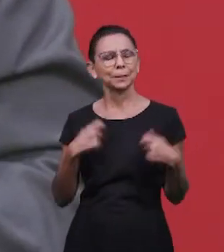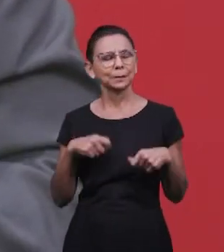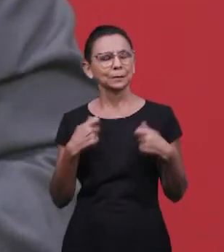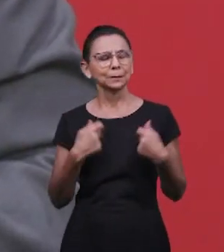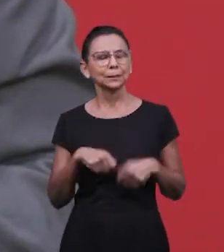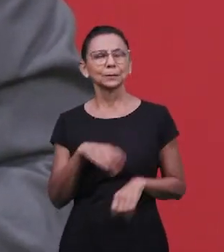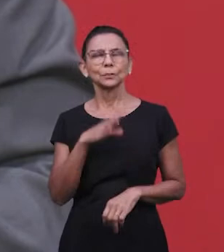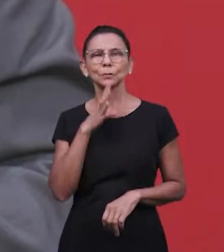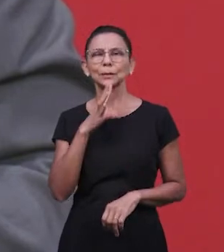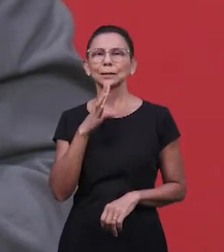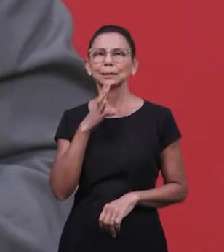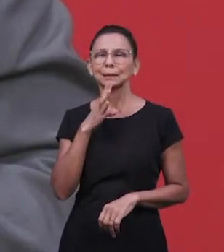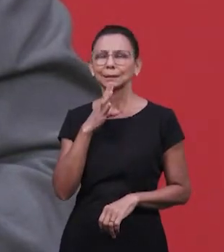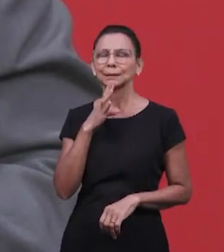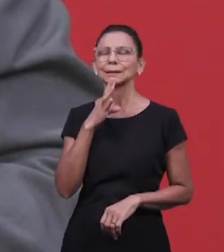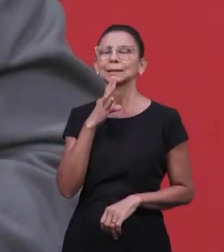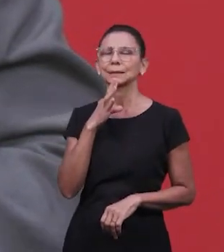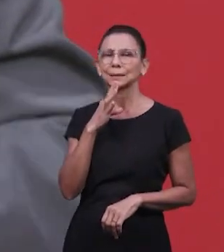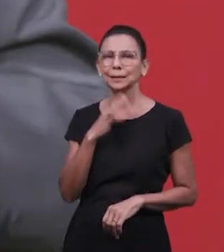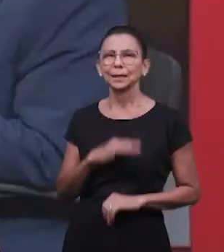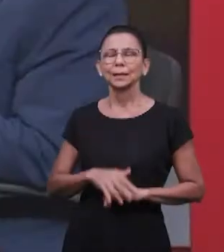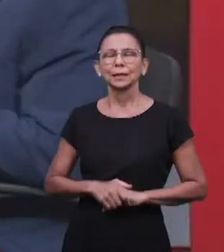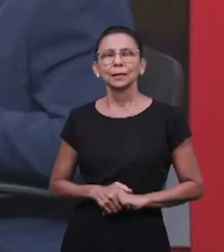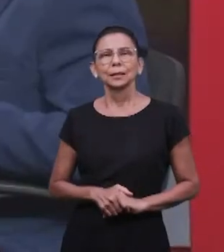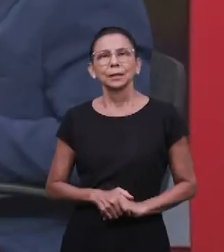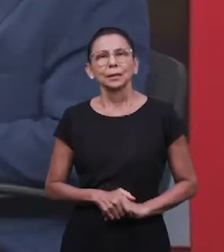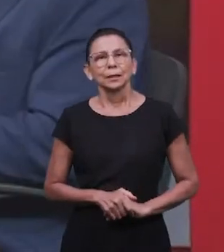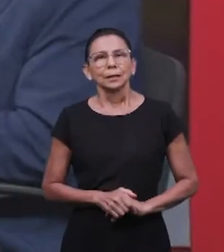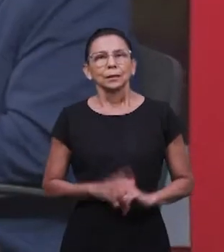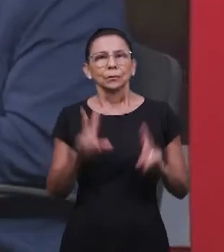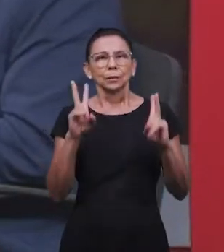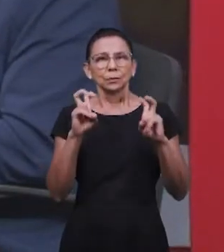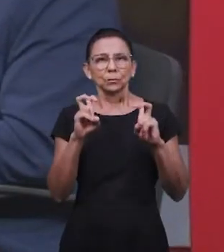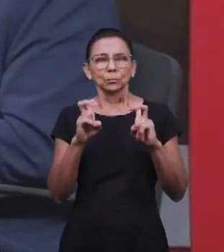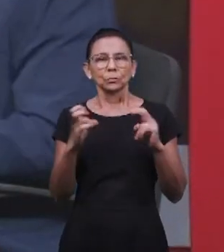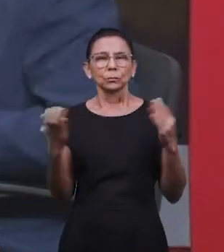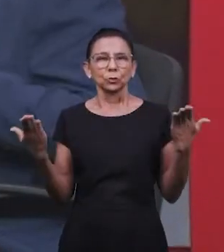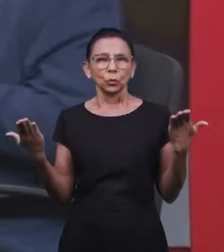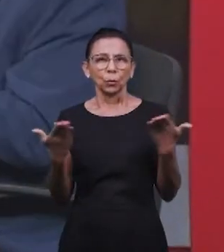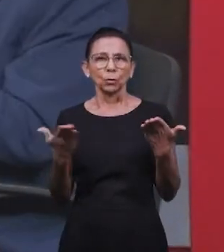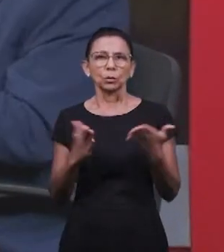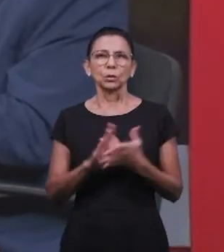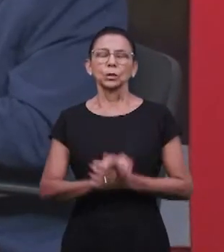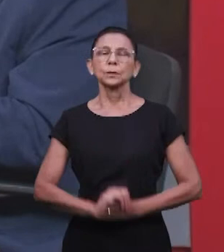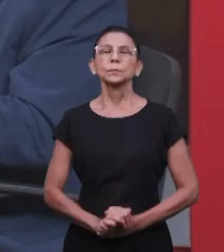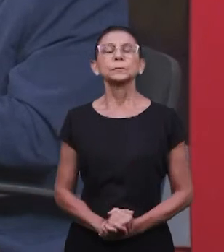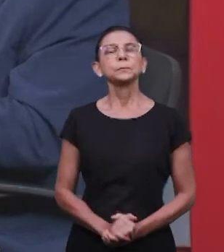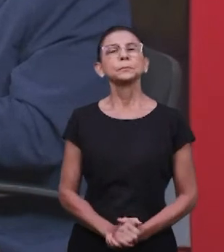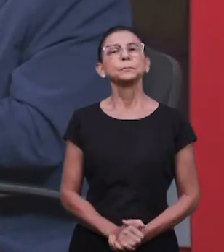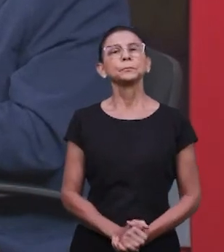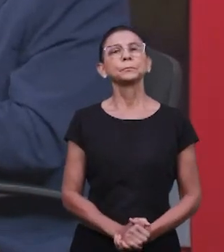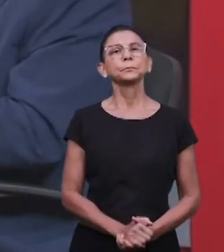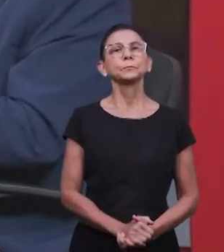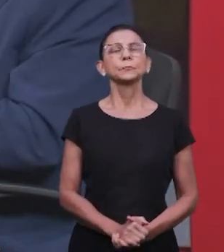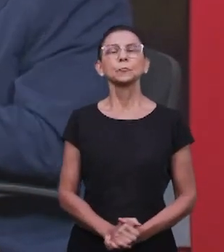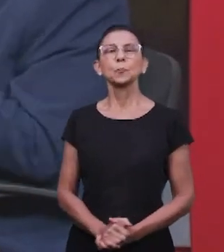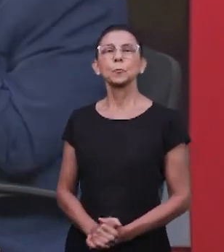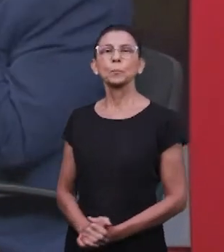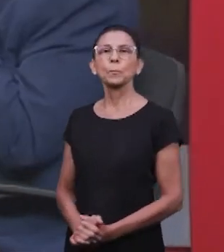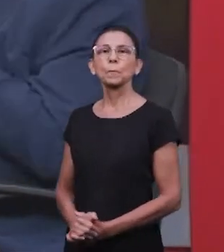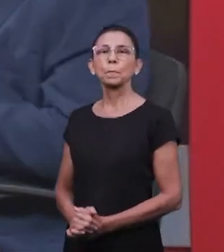saber daquilo que vamos tratar aqui. E esse programa, Família, um Projeto de Deus, mais uma vez, para a